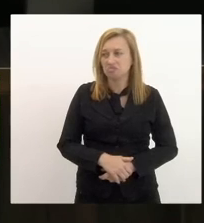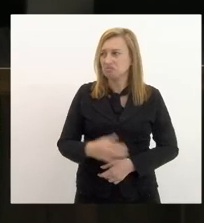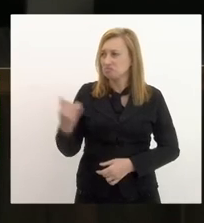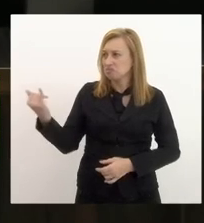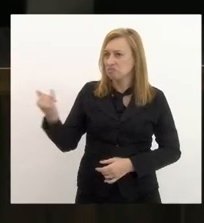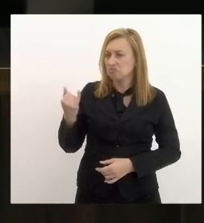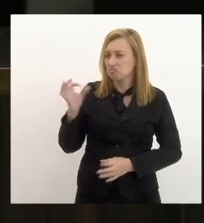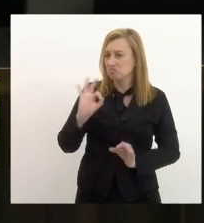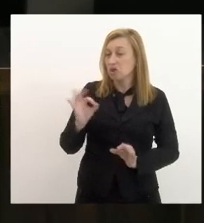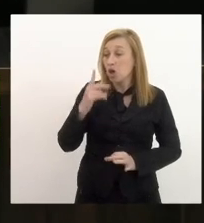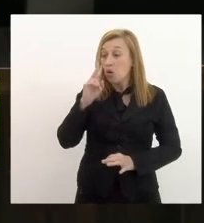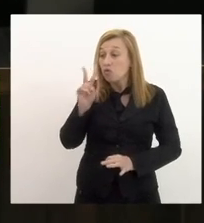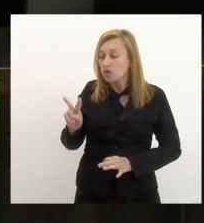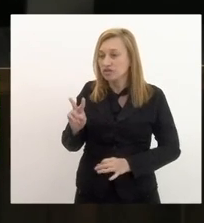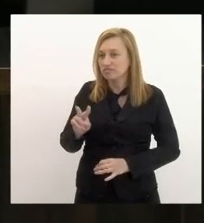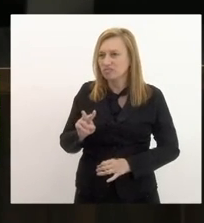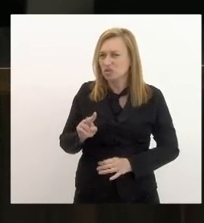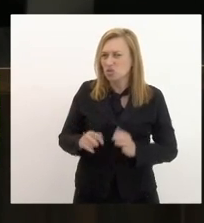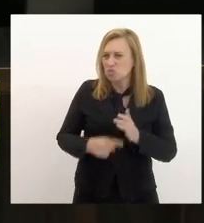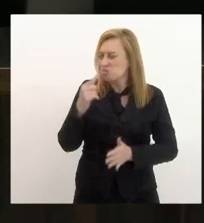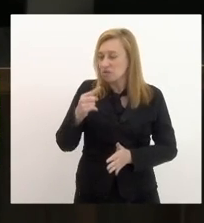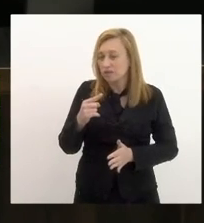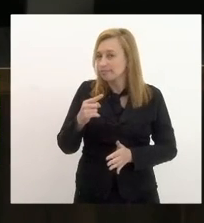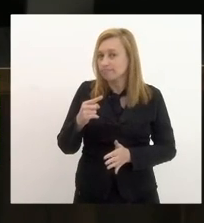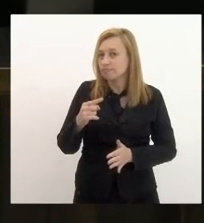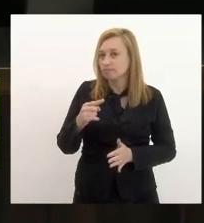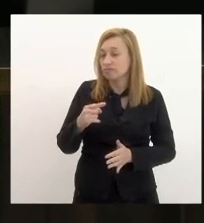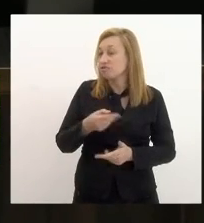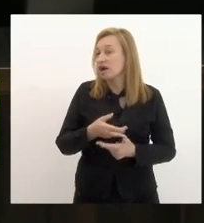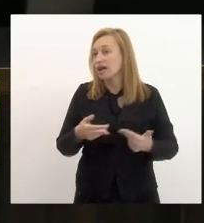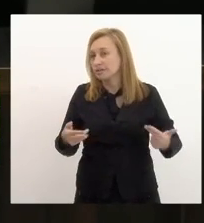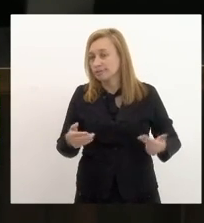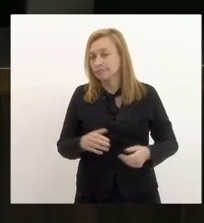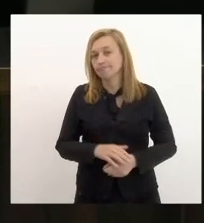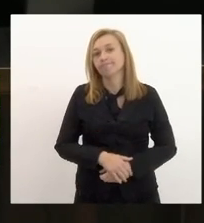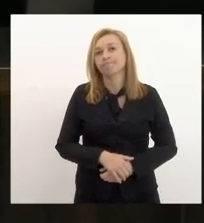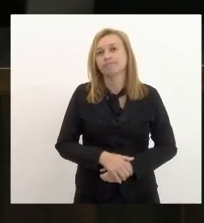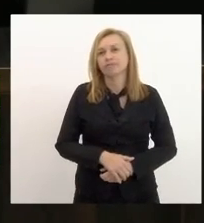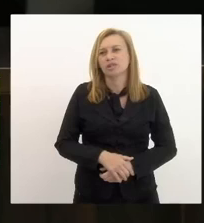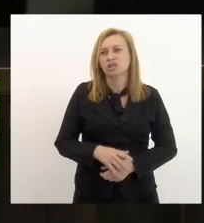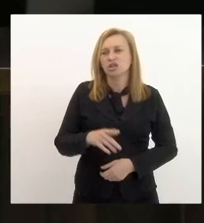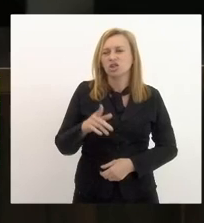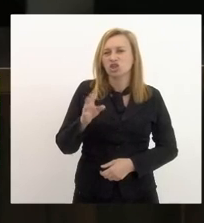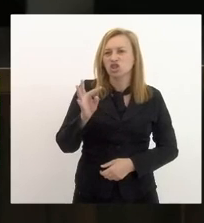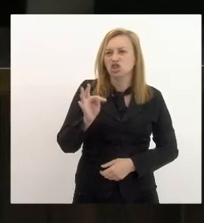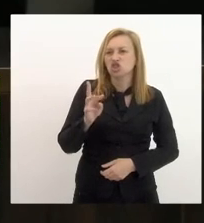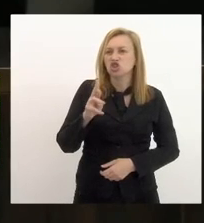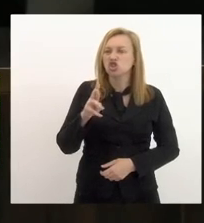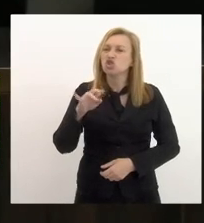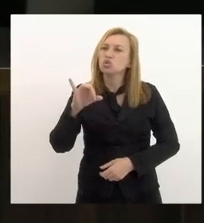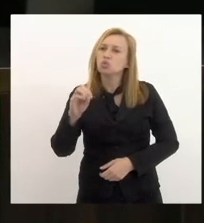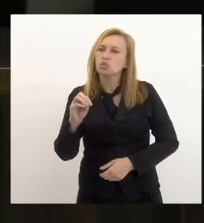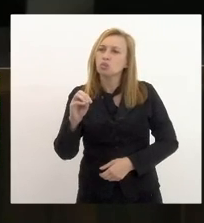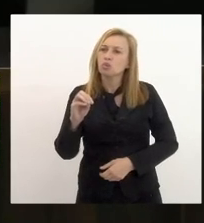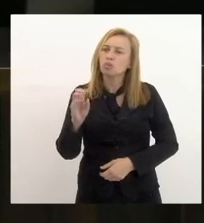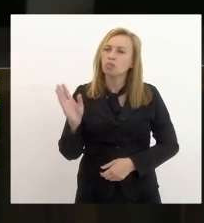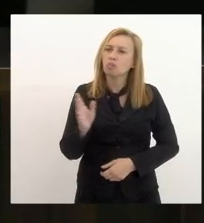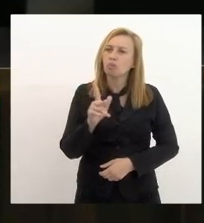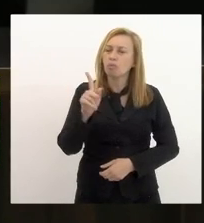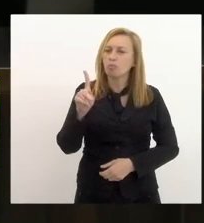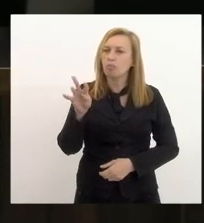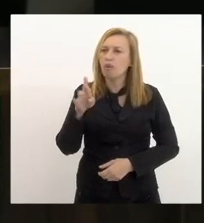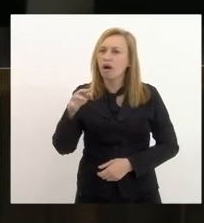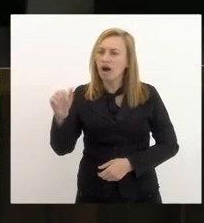contou eu vi e não vi uma vez só um segundo tiro porrada e bomba faz parte do